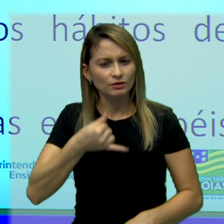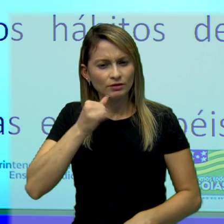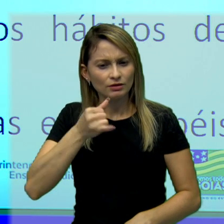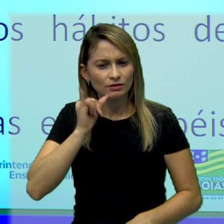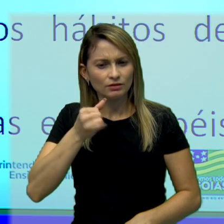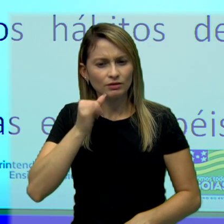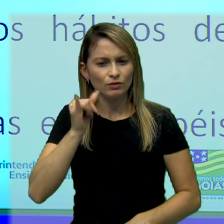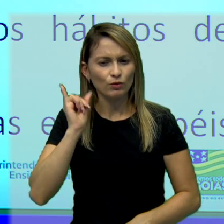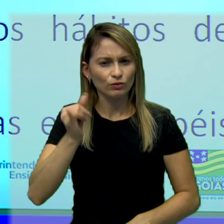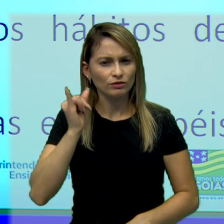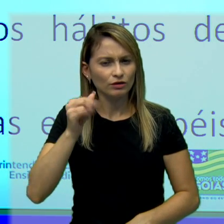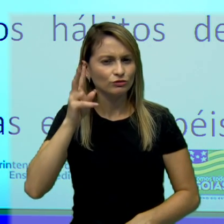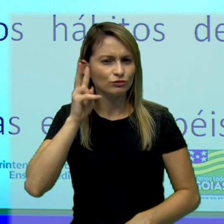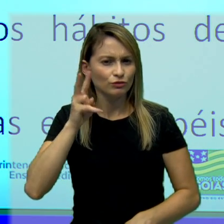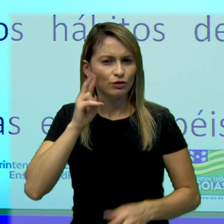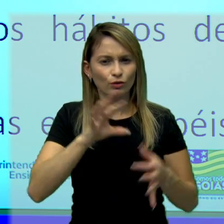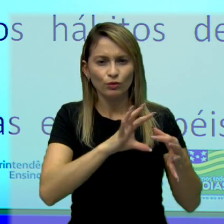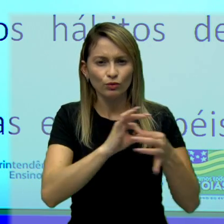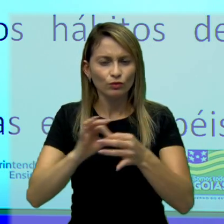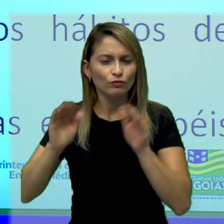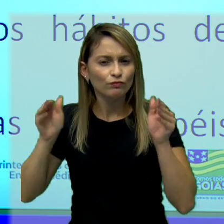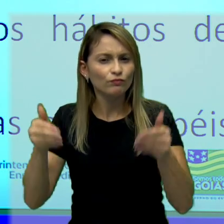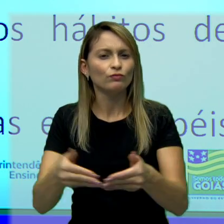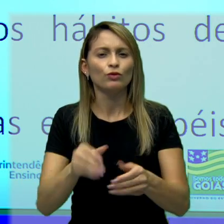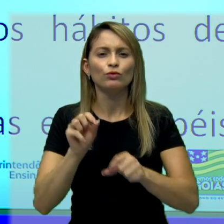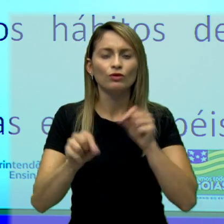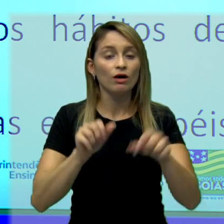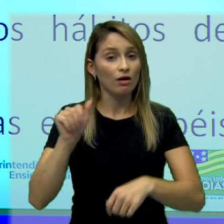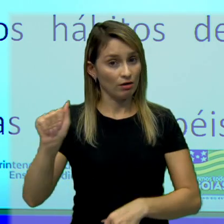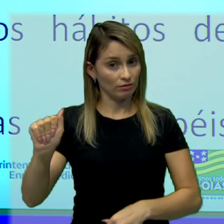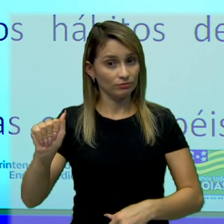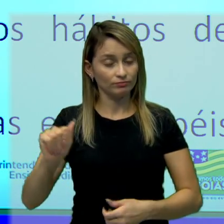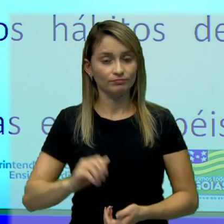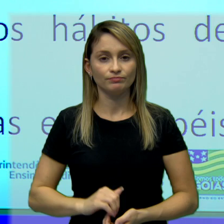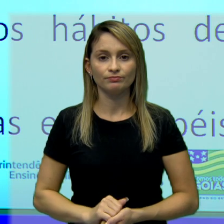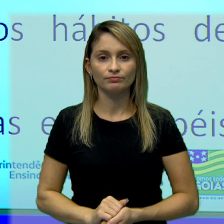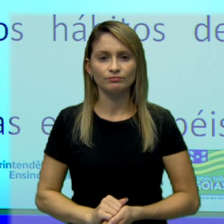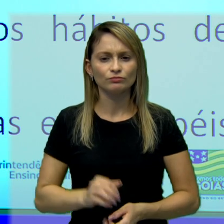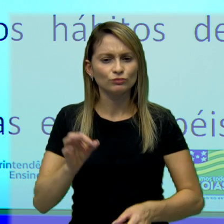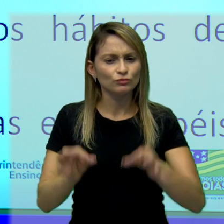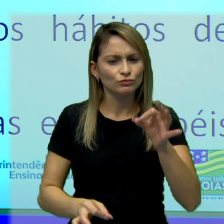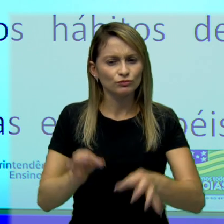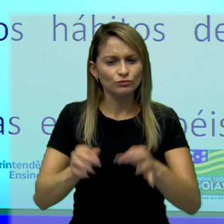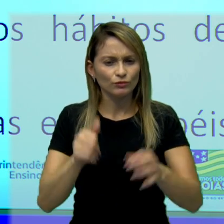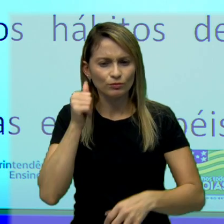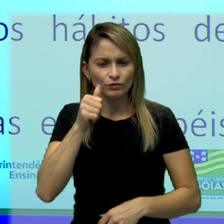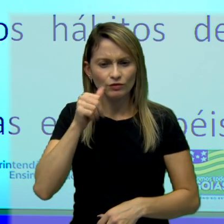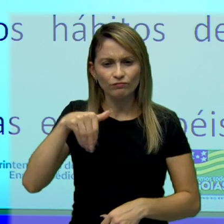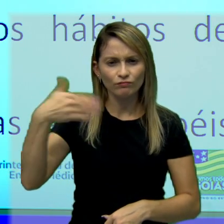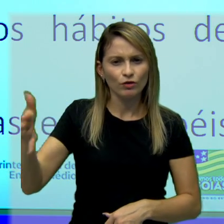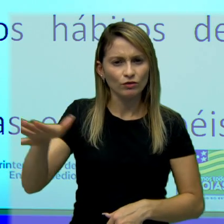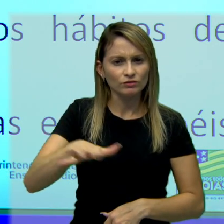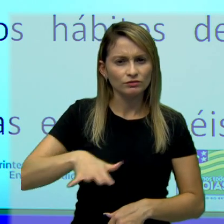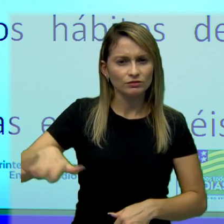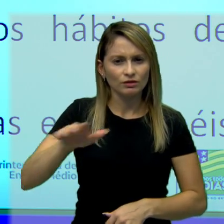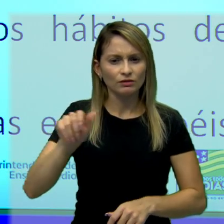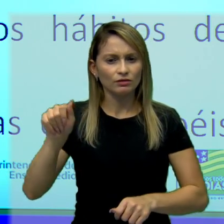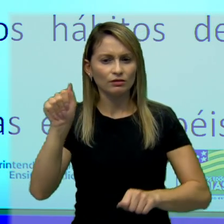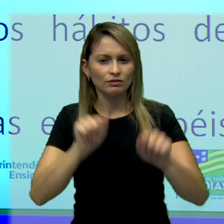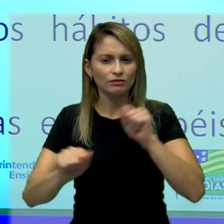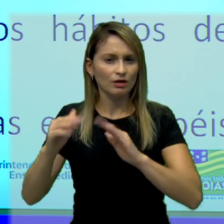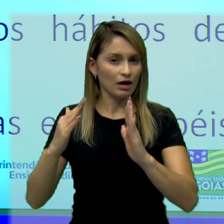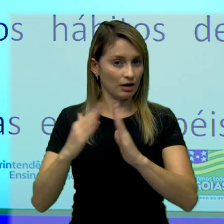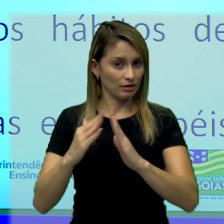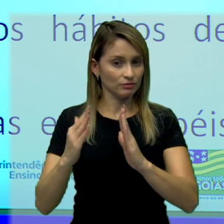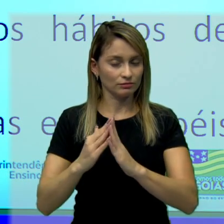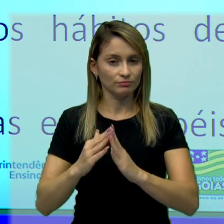narrador delineia esse contexto centrado no... Letra A. Julgamento da mulher fora do